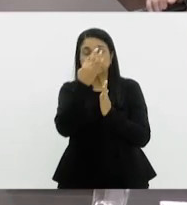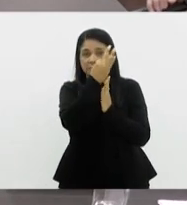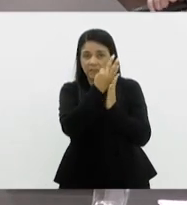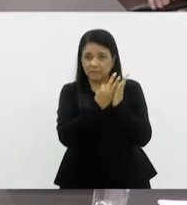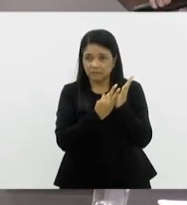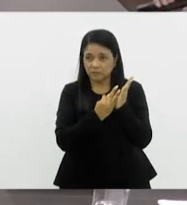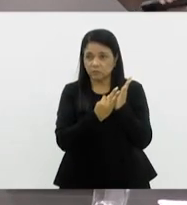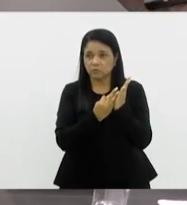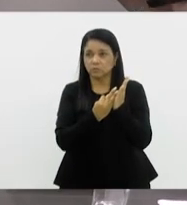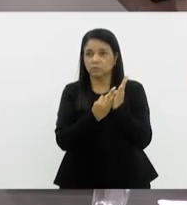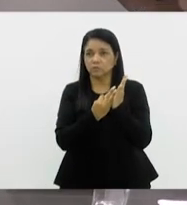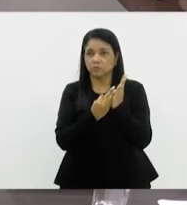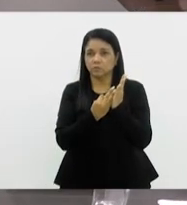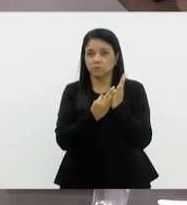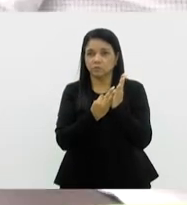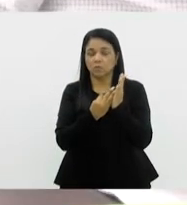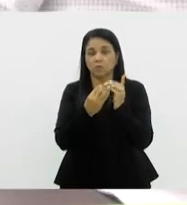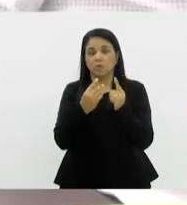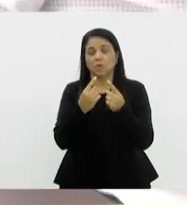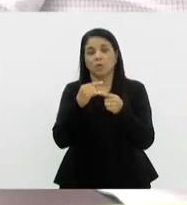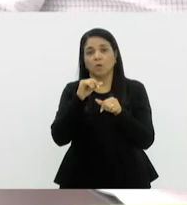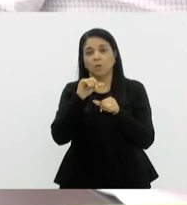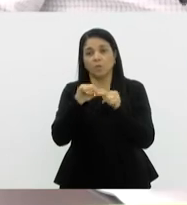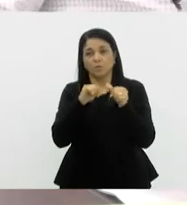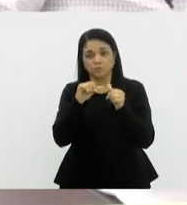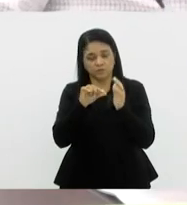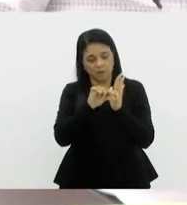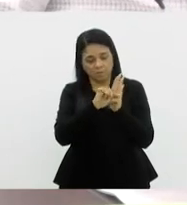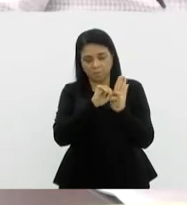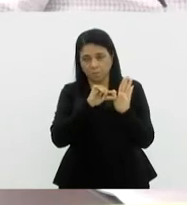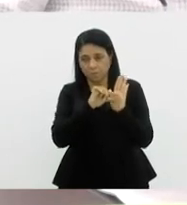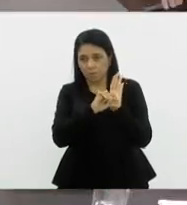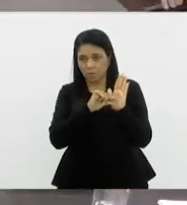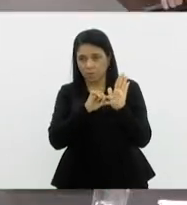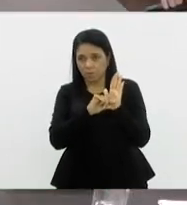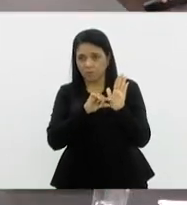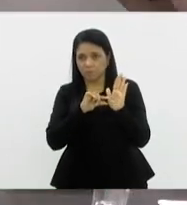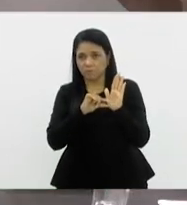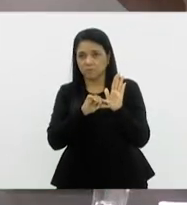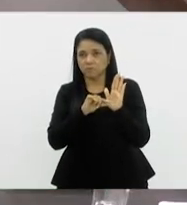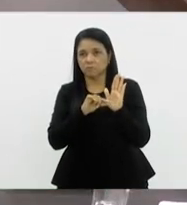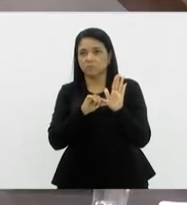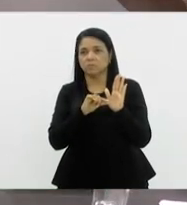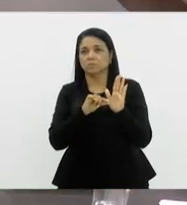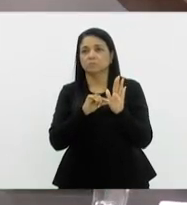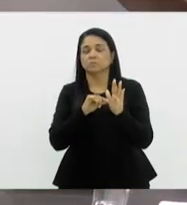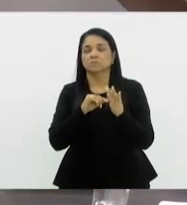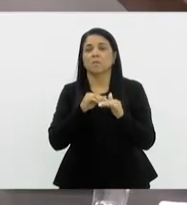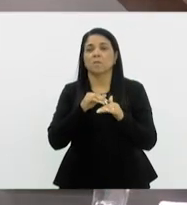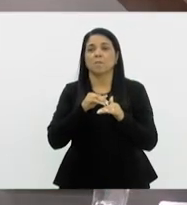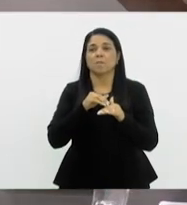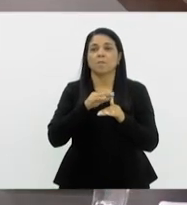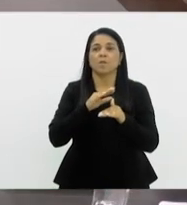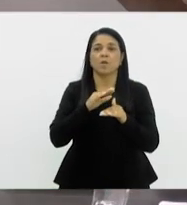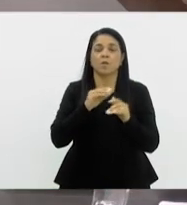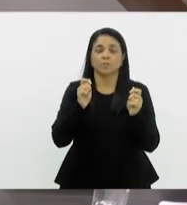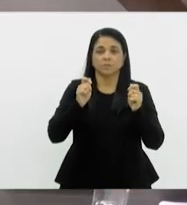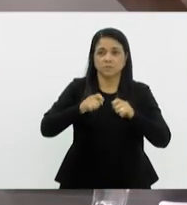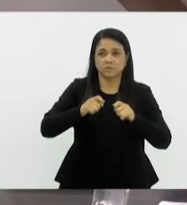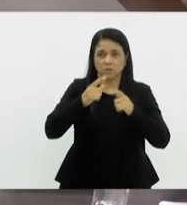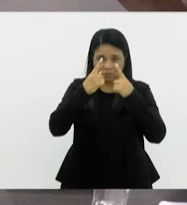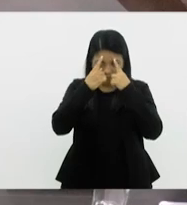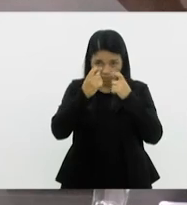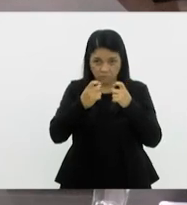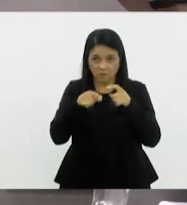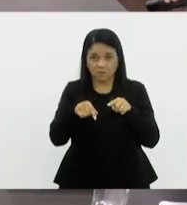para... Ah, mas eu só vou modificar esses pontos. É esse de maior potencial ofensivo também. Maior potencial ofensivo também. Isso, e de trocar